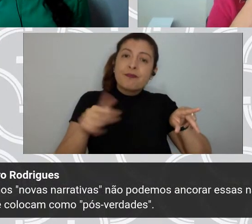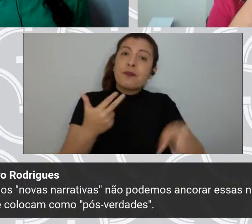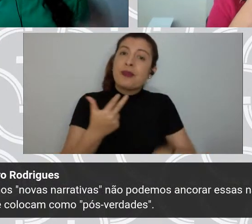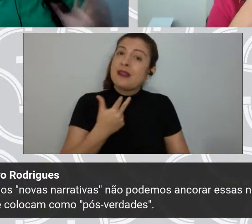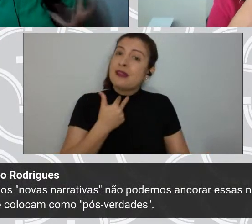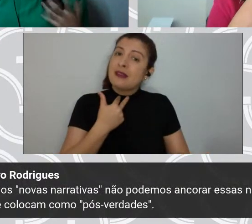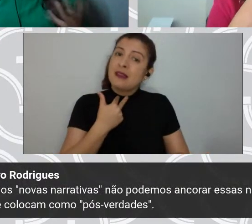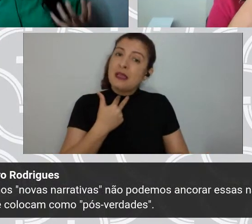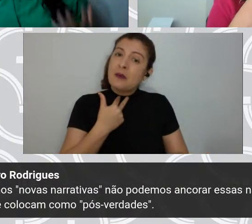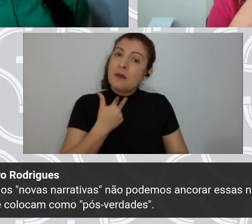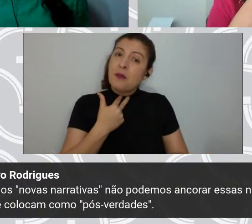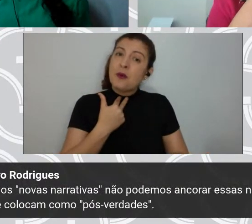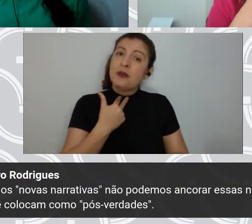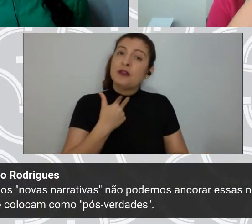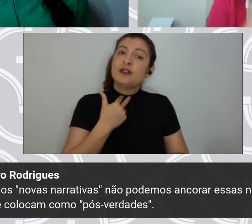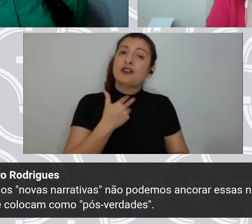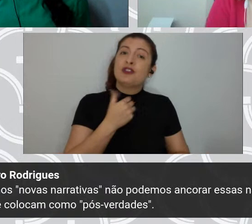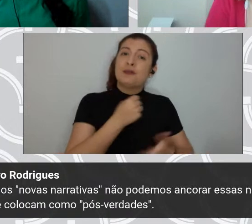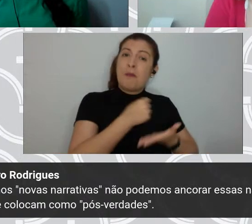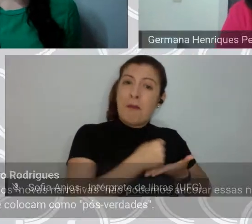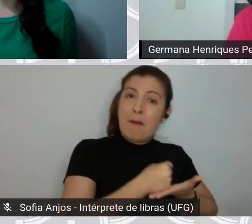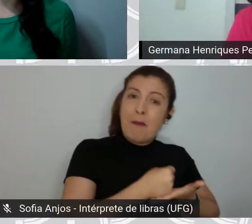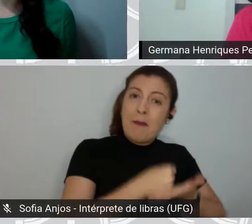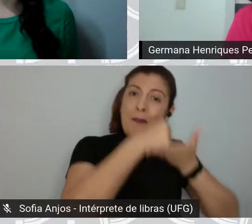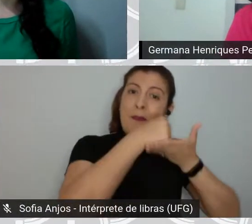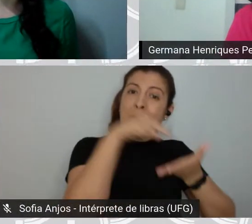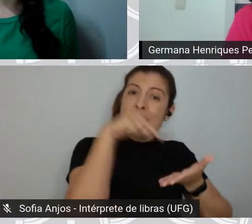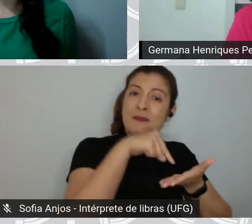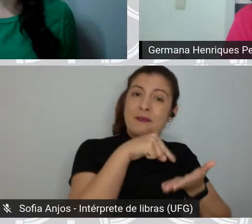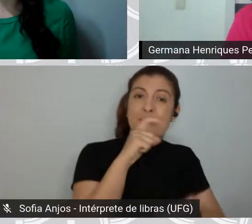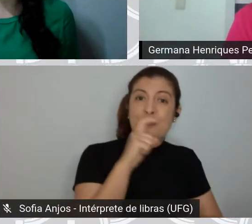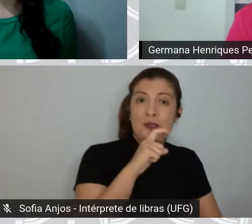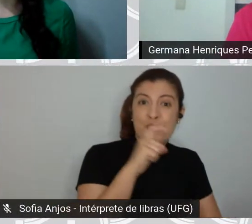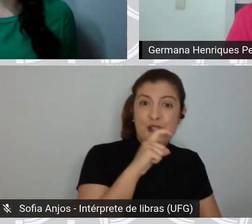pós-verdades. Você poderia explicar um pouquinho mais?